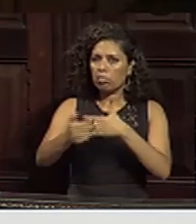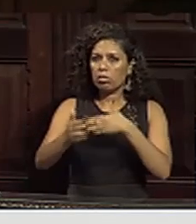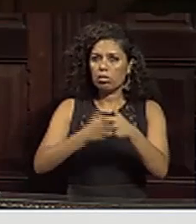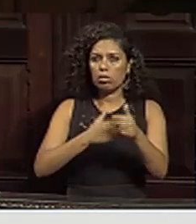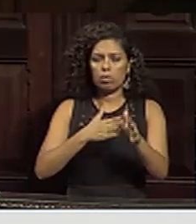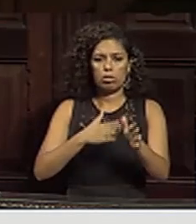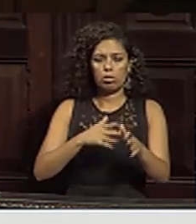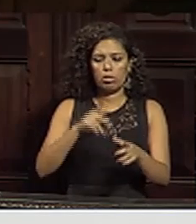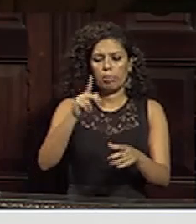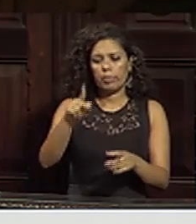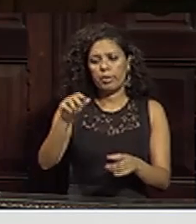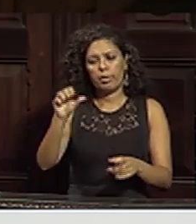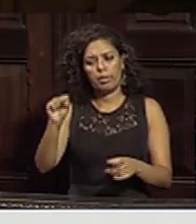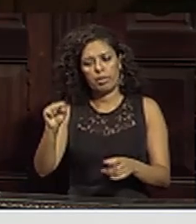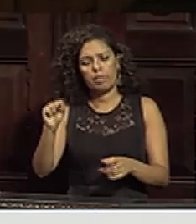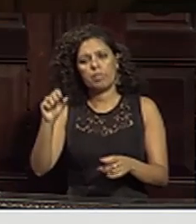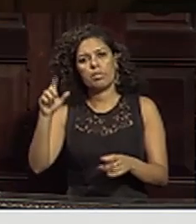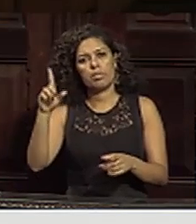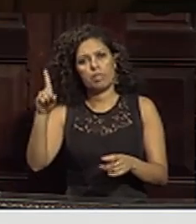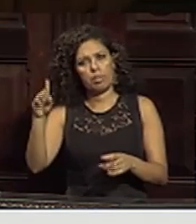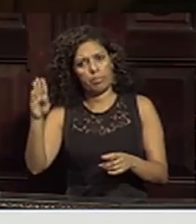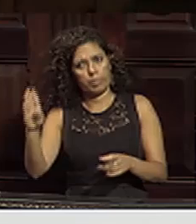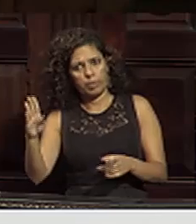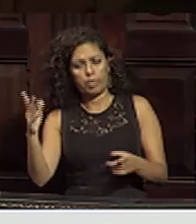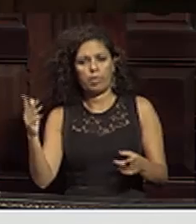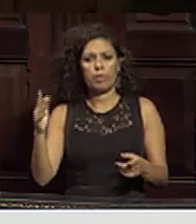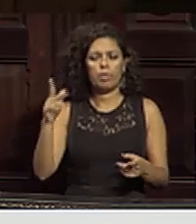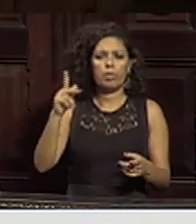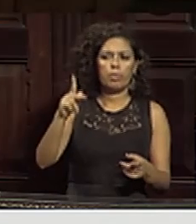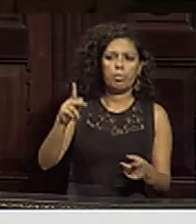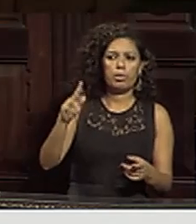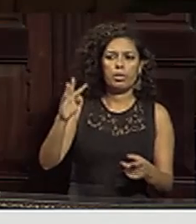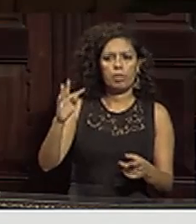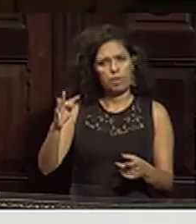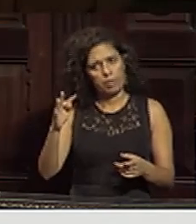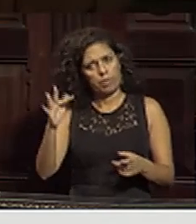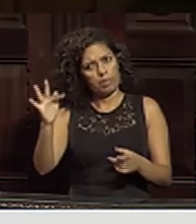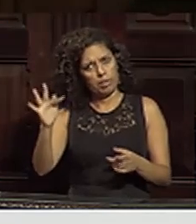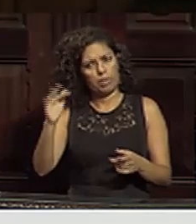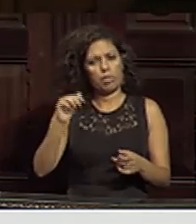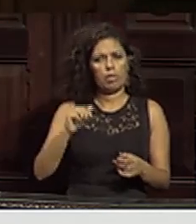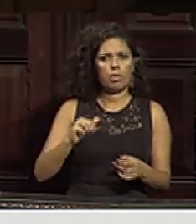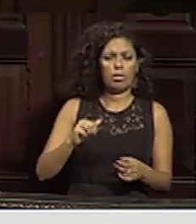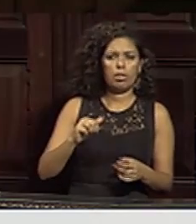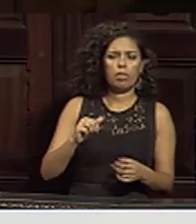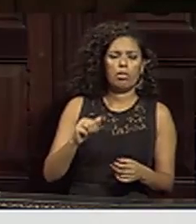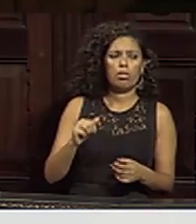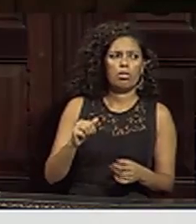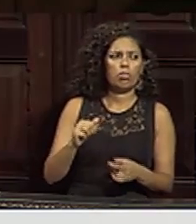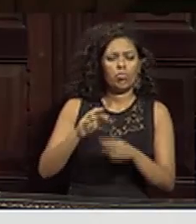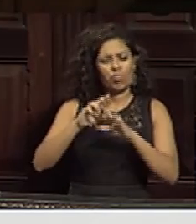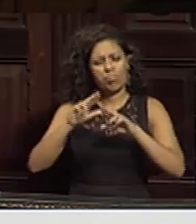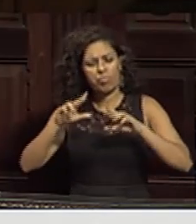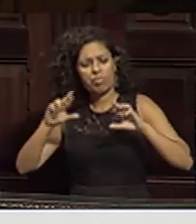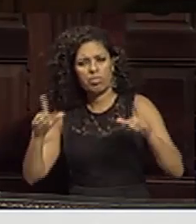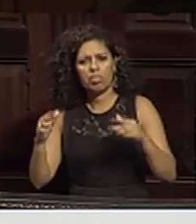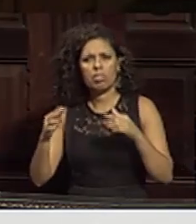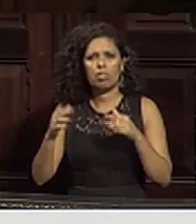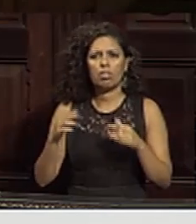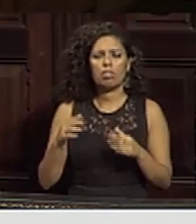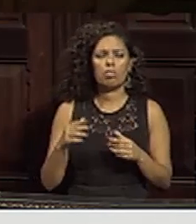do PSDB, do PP, do DEM,